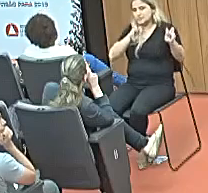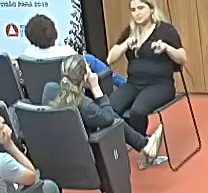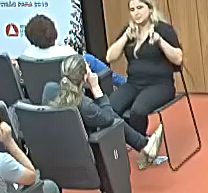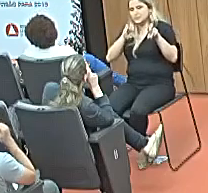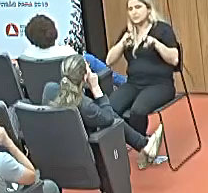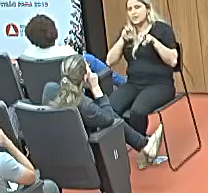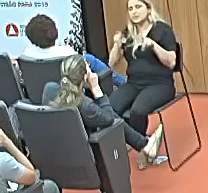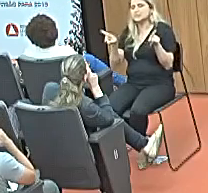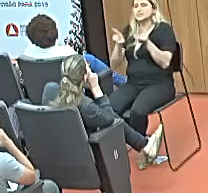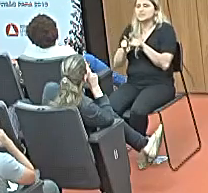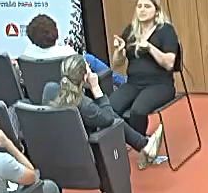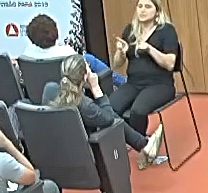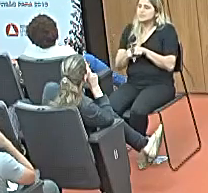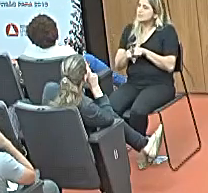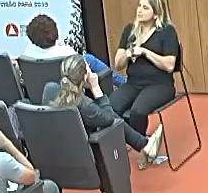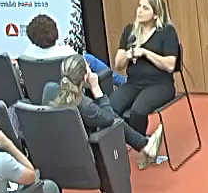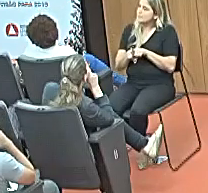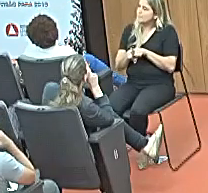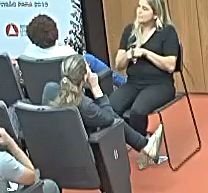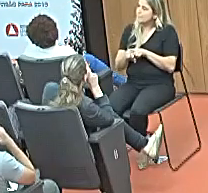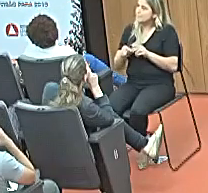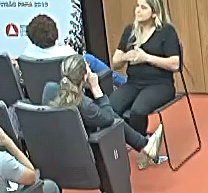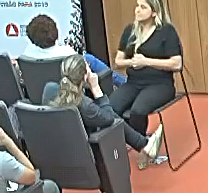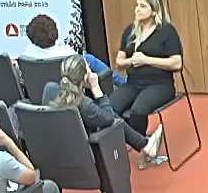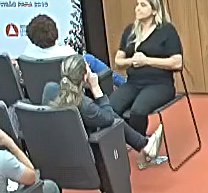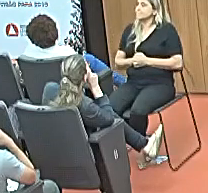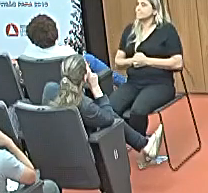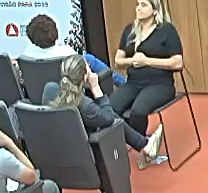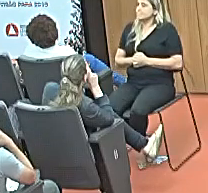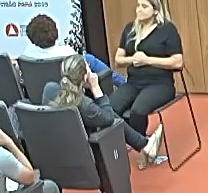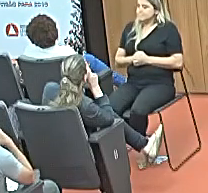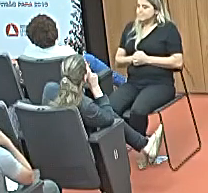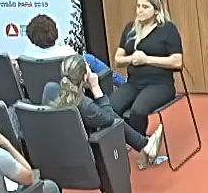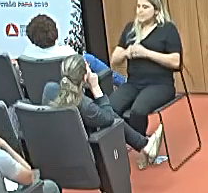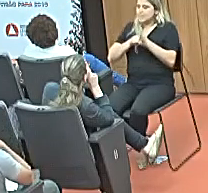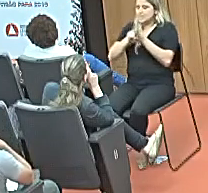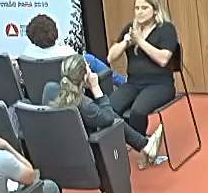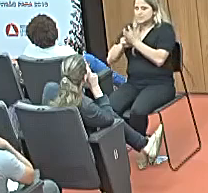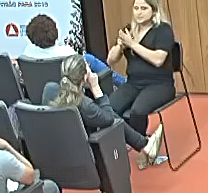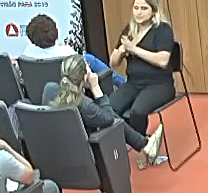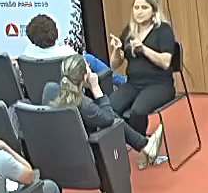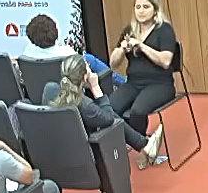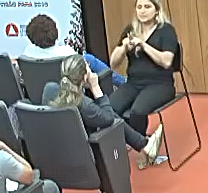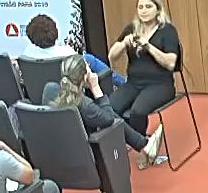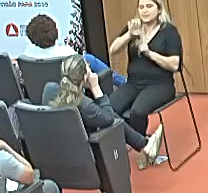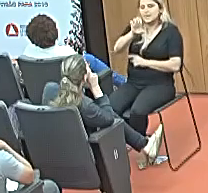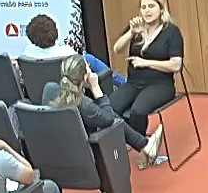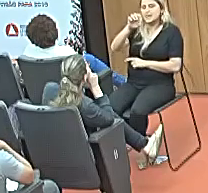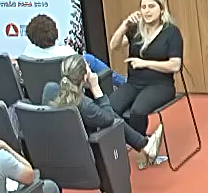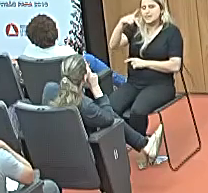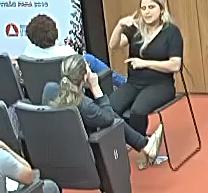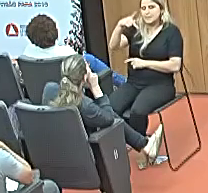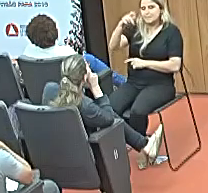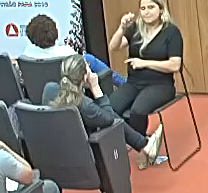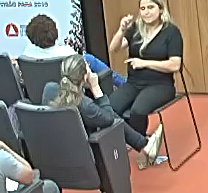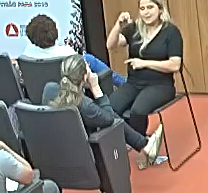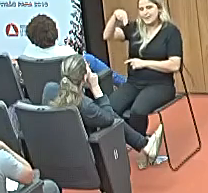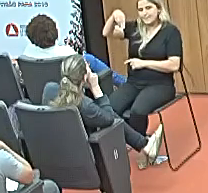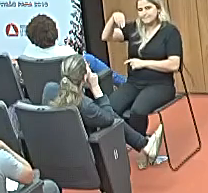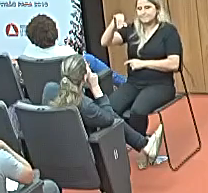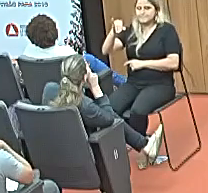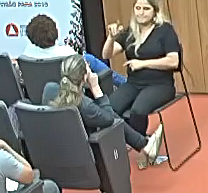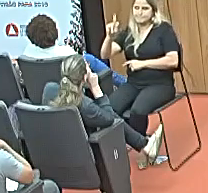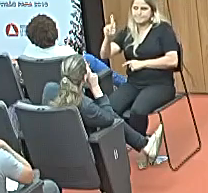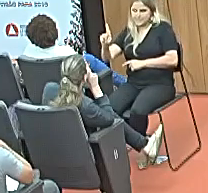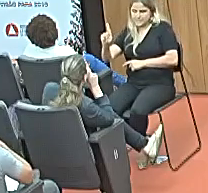aqui especificamente é de respeito a epamig né a empresa de pesquisa do estado que